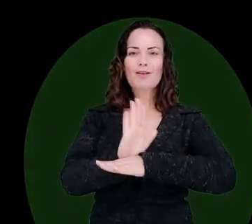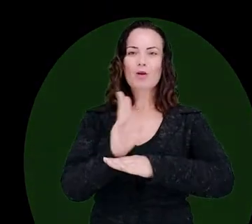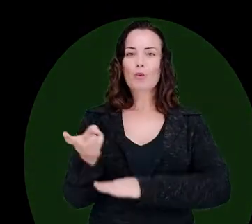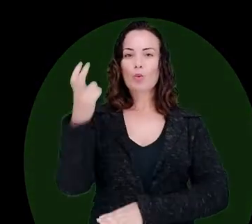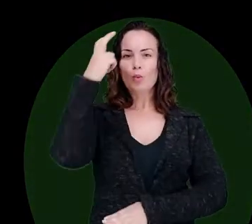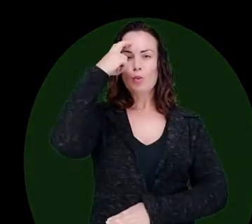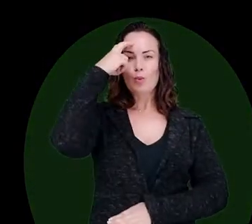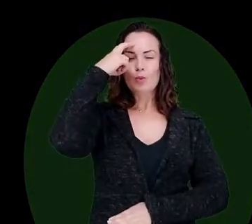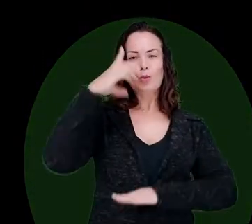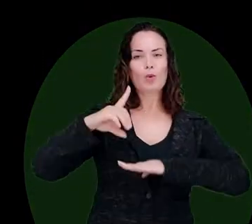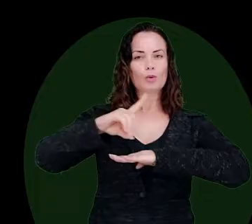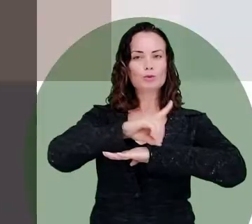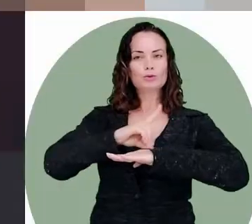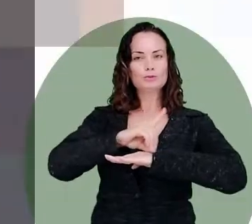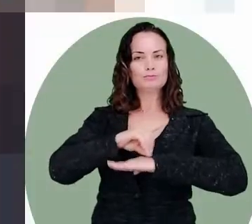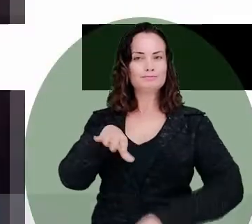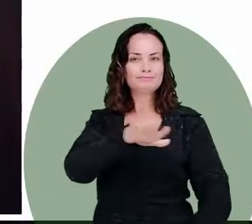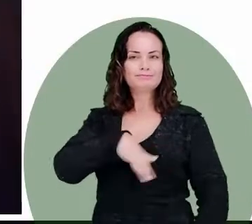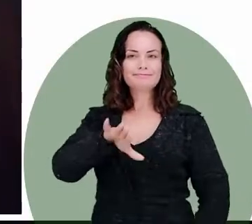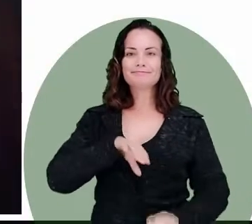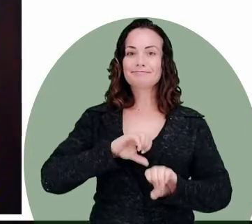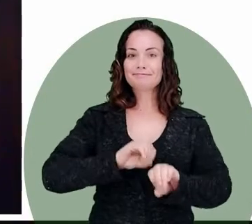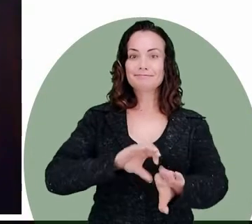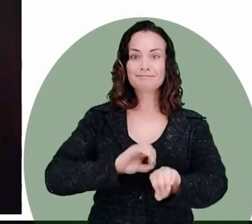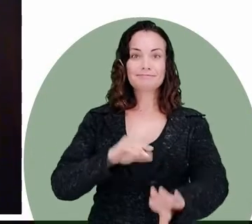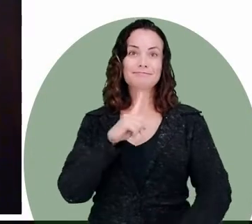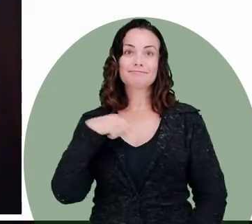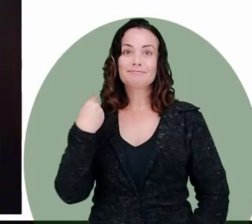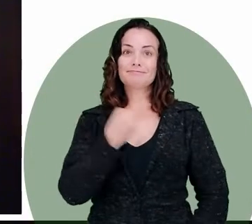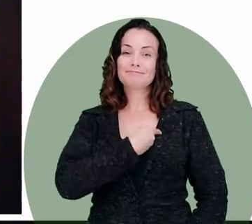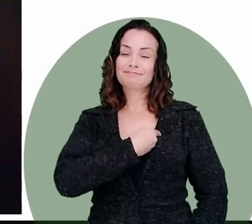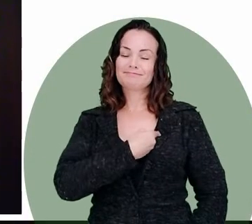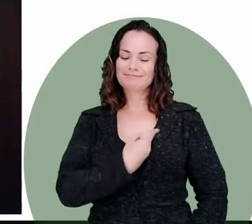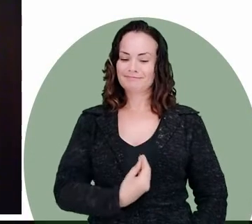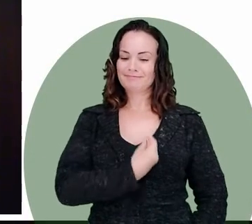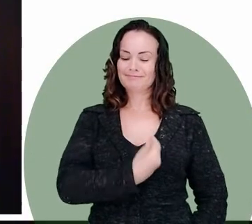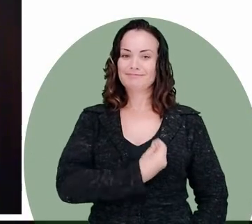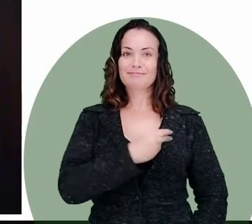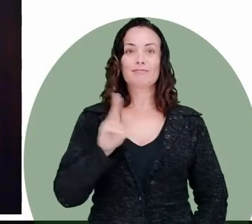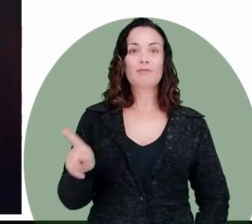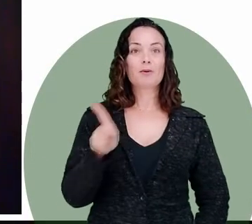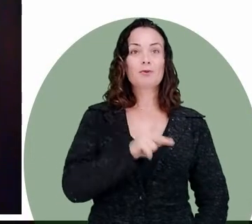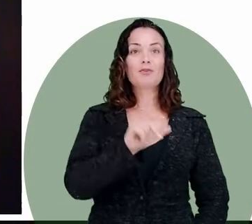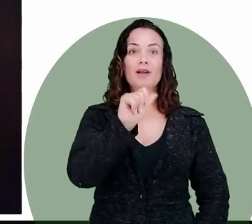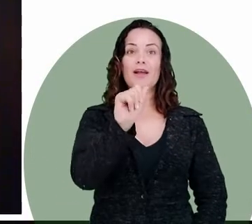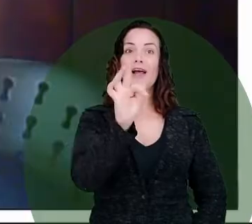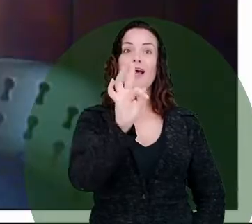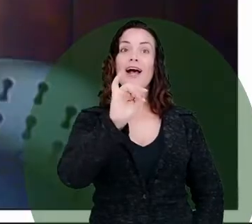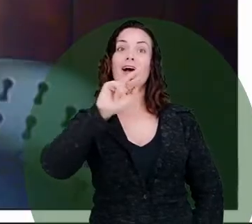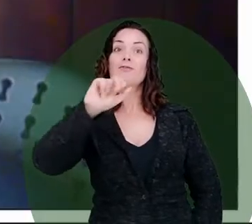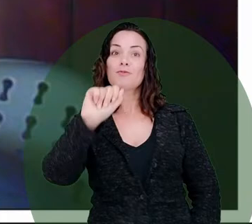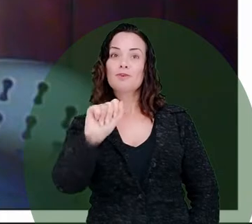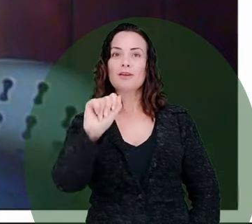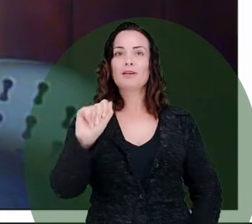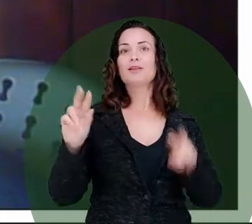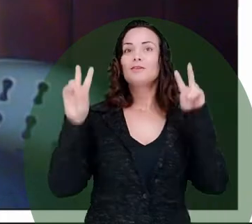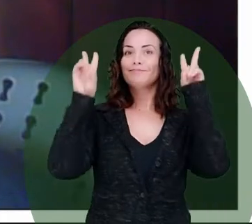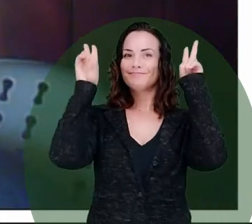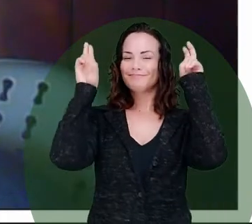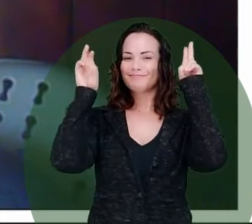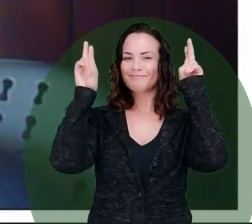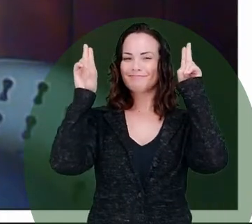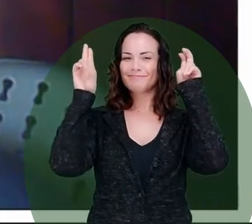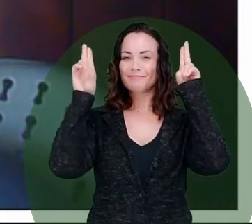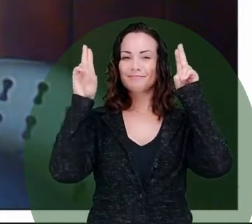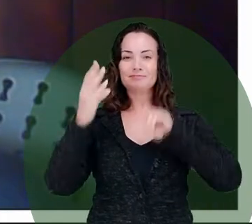na educação. Nós estamos aqui com a professora Afira Ripper para falarmos sobre